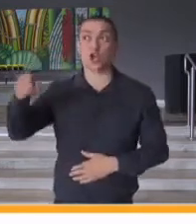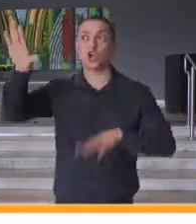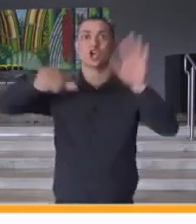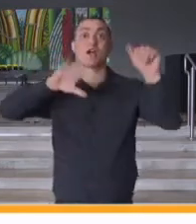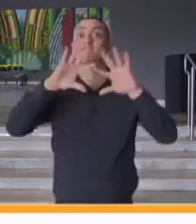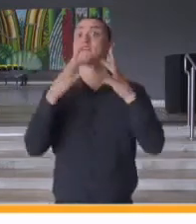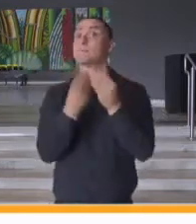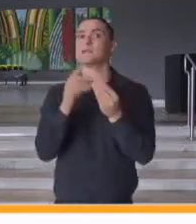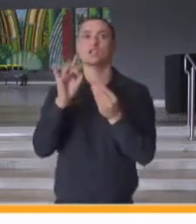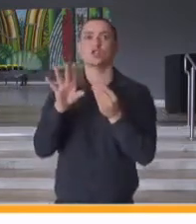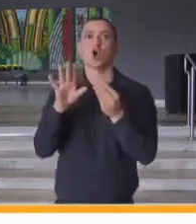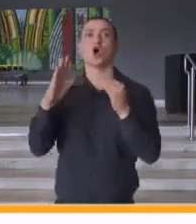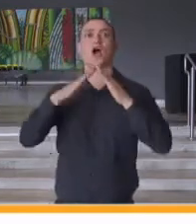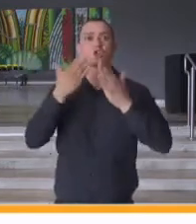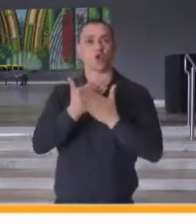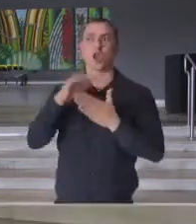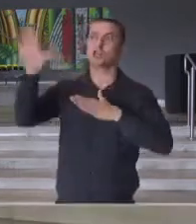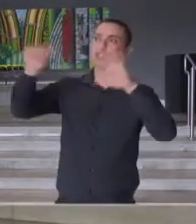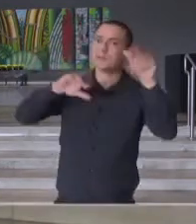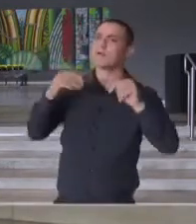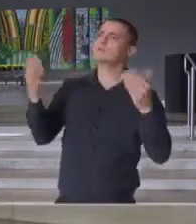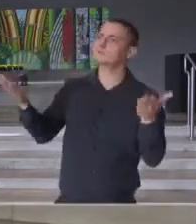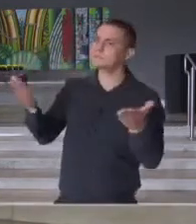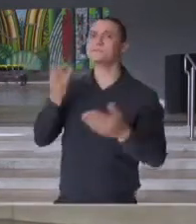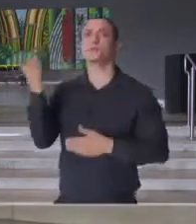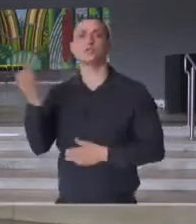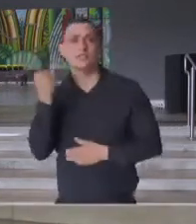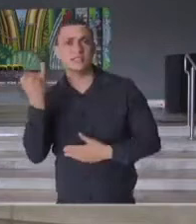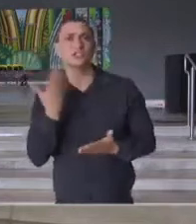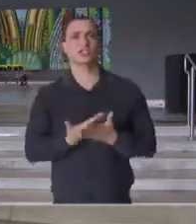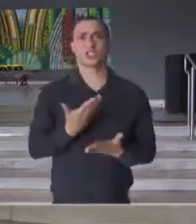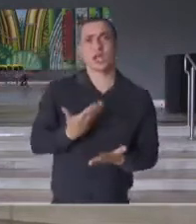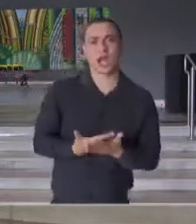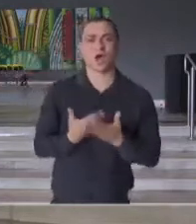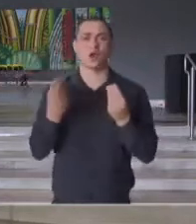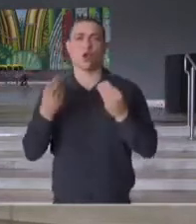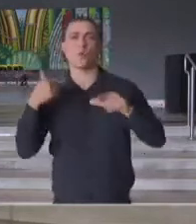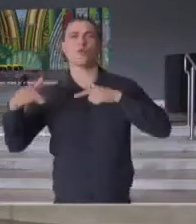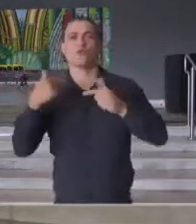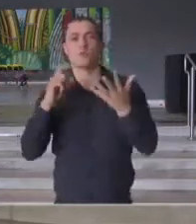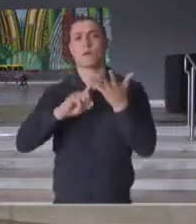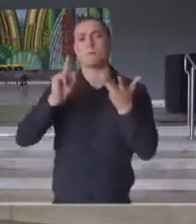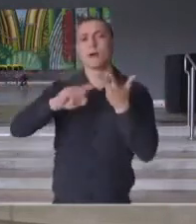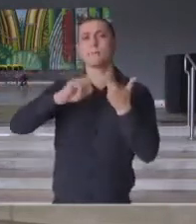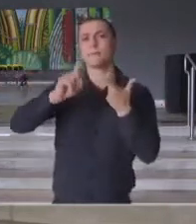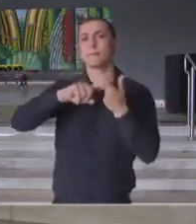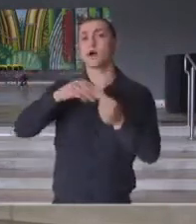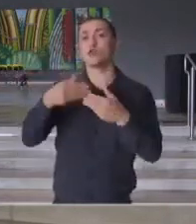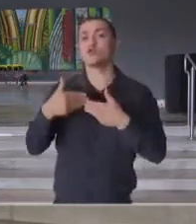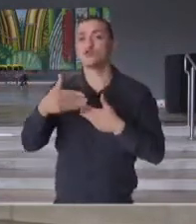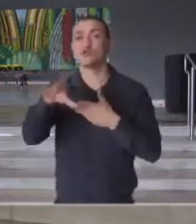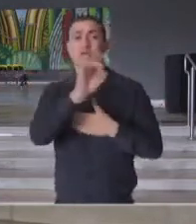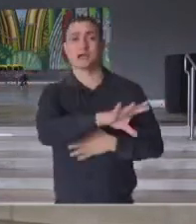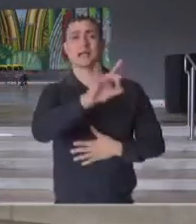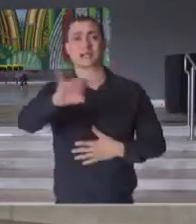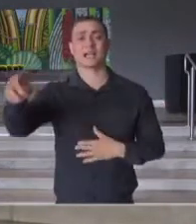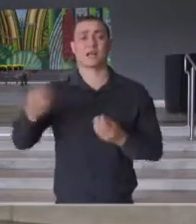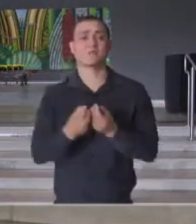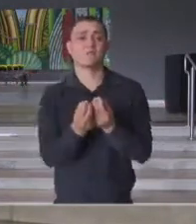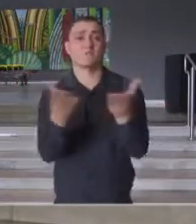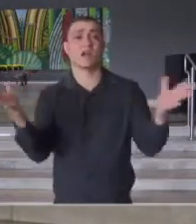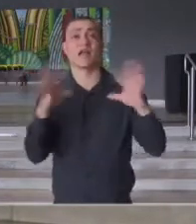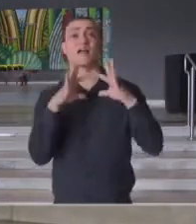famílias sobre a importância da volta, sobre o funcionamento dos nossos sistemas e o que será ofertado para cada uma das